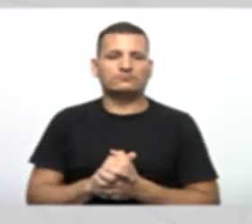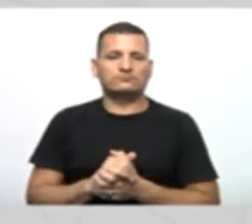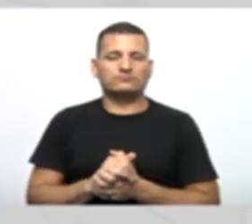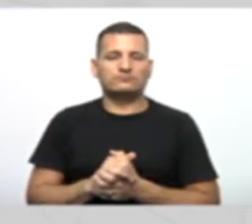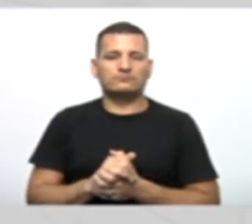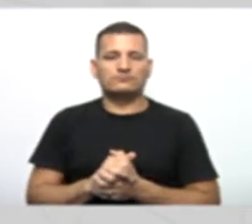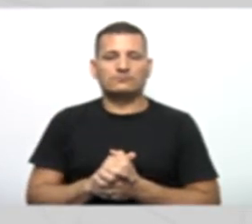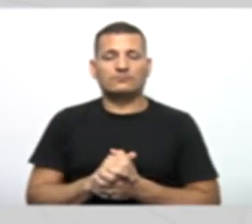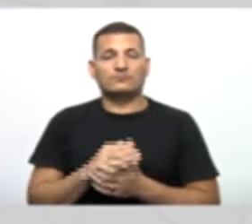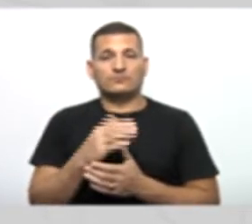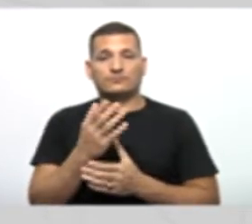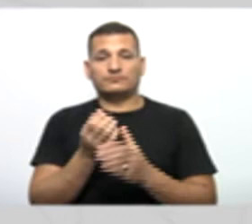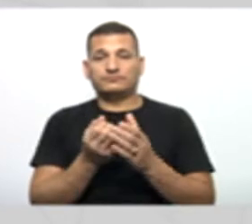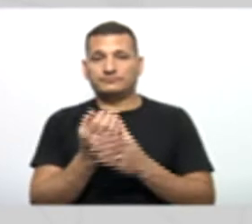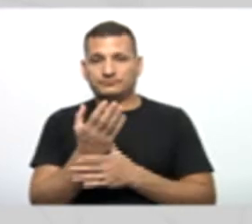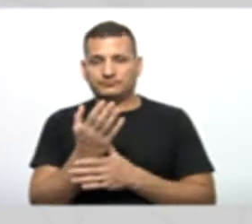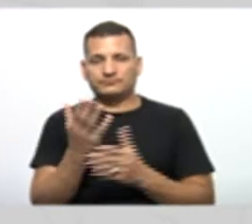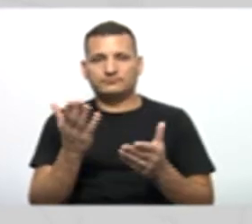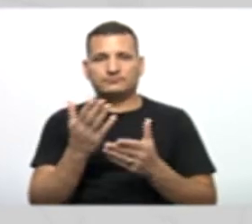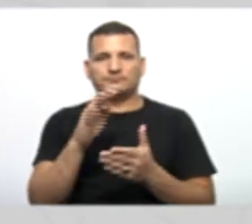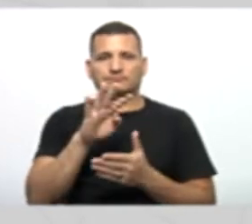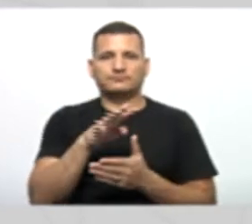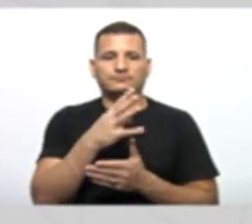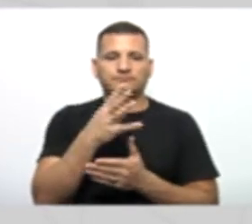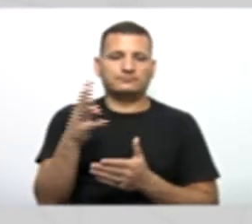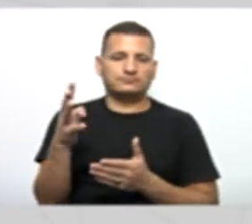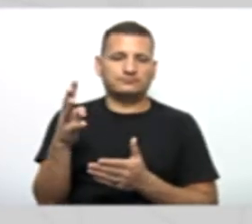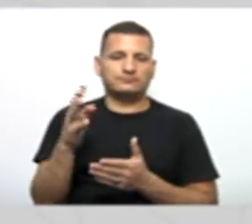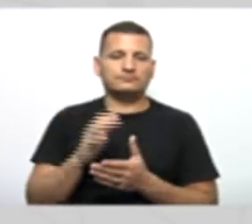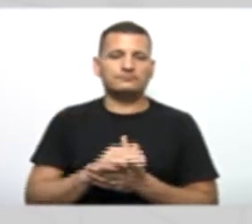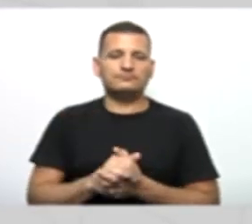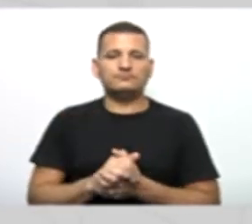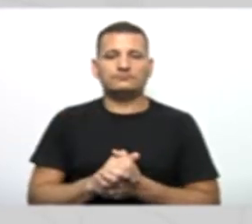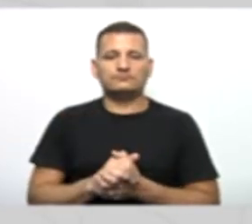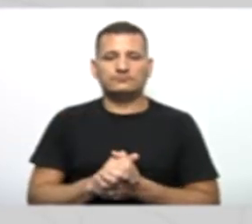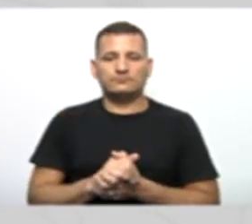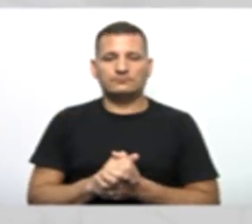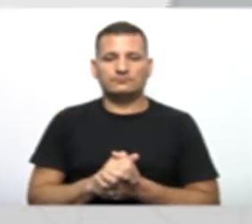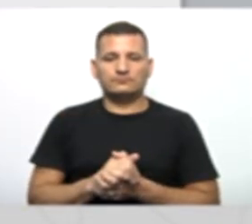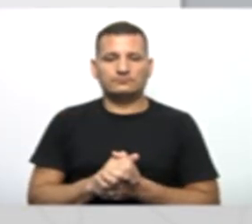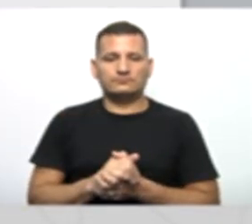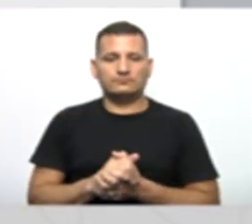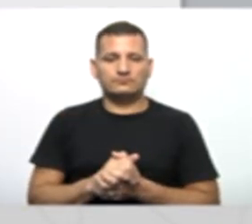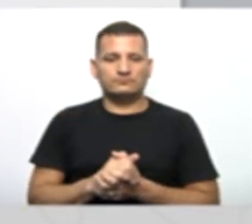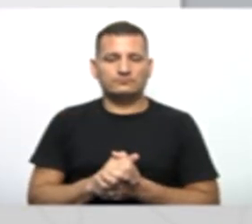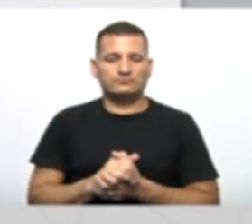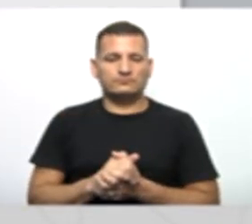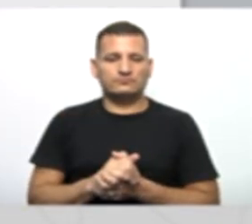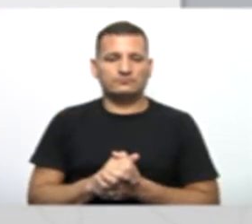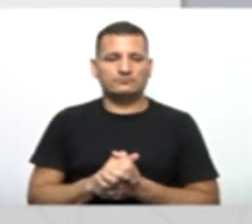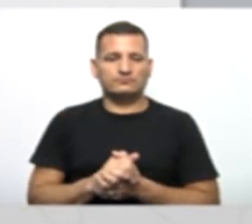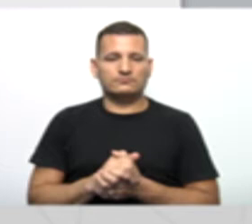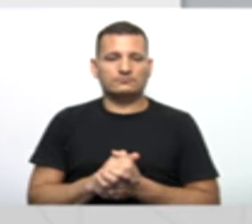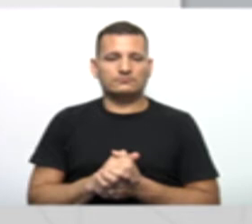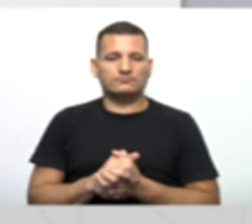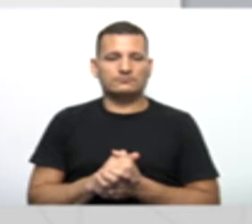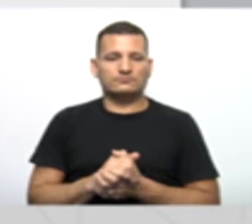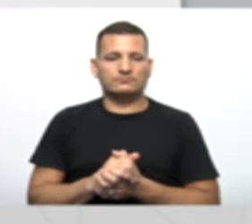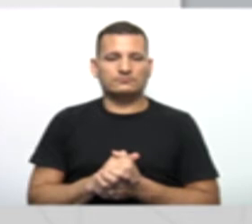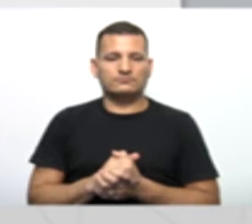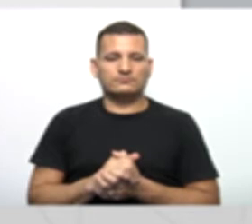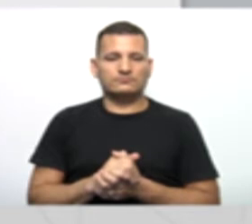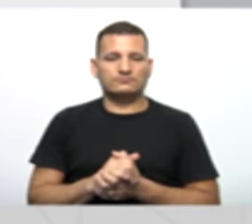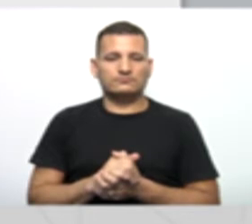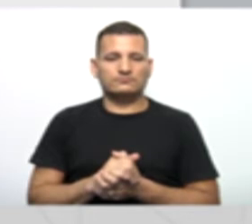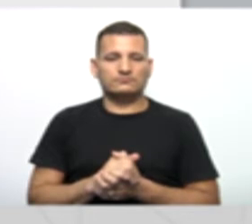Então vamos criar essa tabela aqui. Olha só, pessoal, eu coloquei aqui uma colinha, como o nosso tempo aqui não é